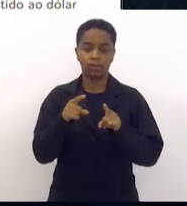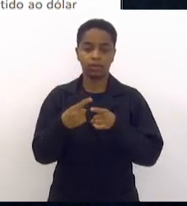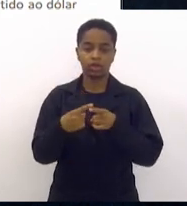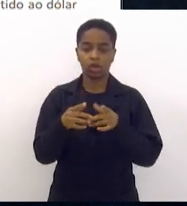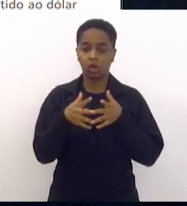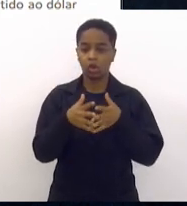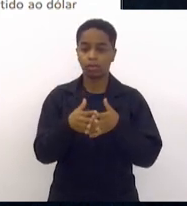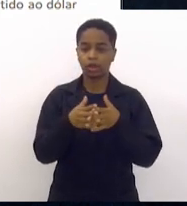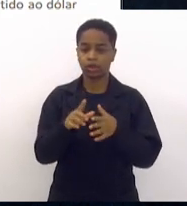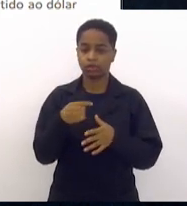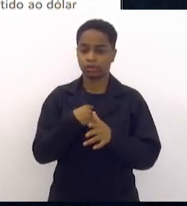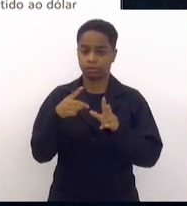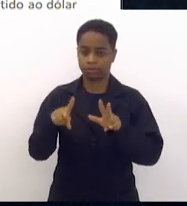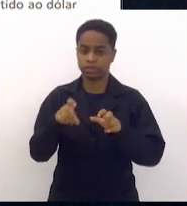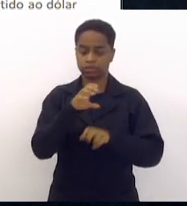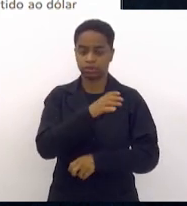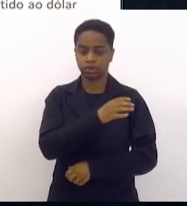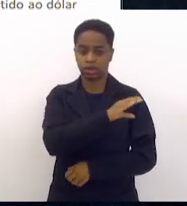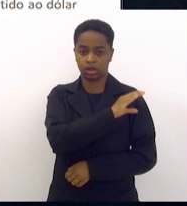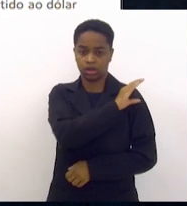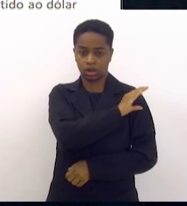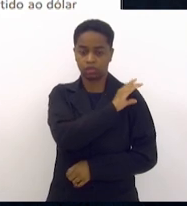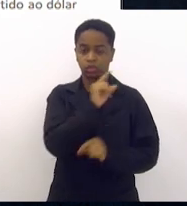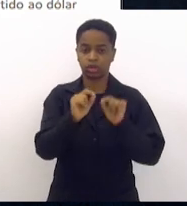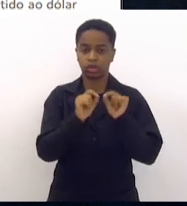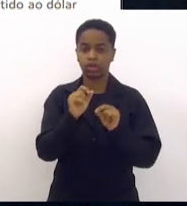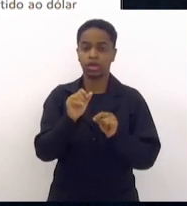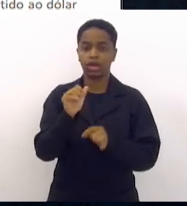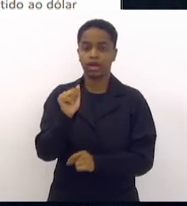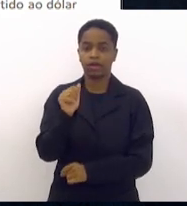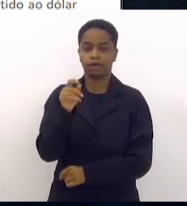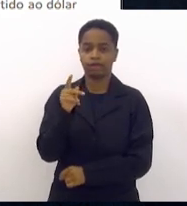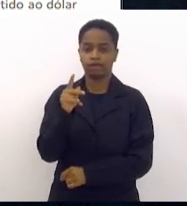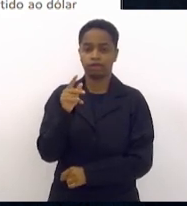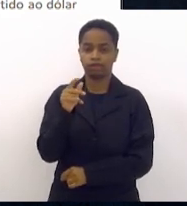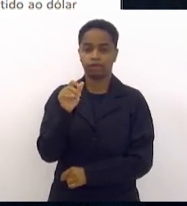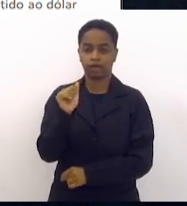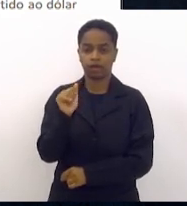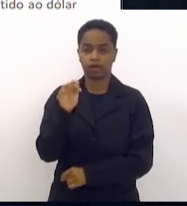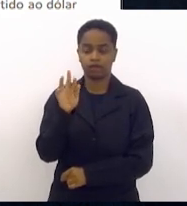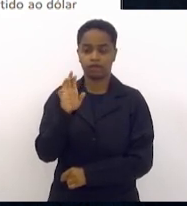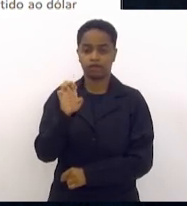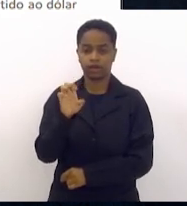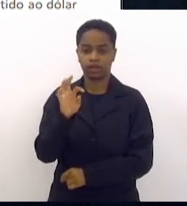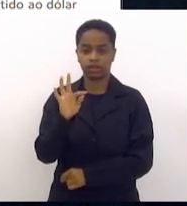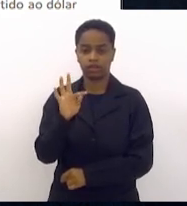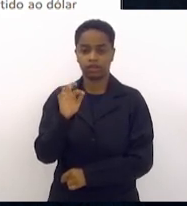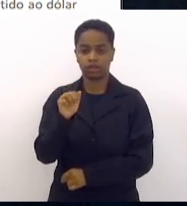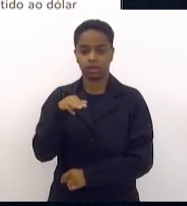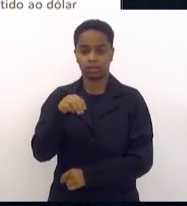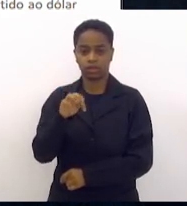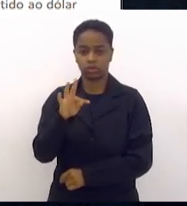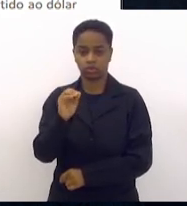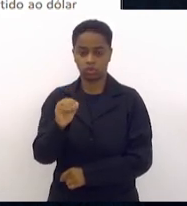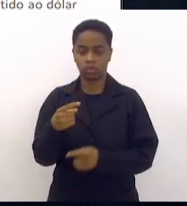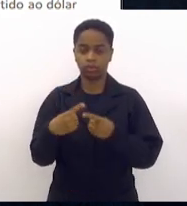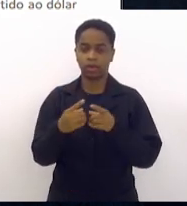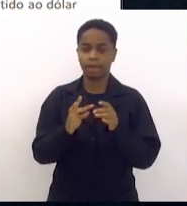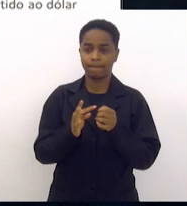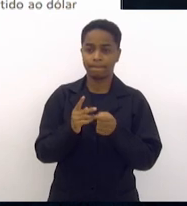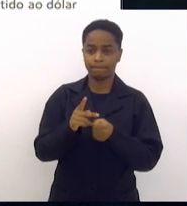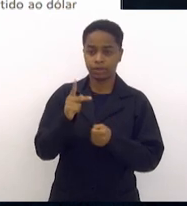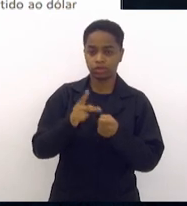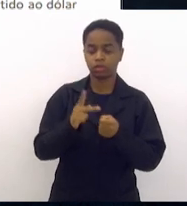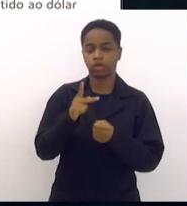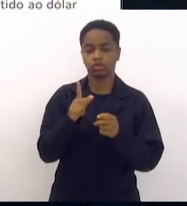a gente tem visto muito são os afretamentos tá E os afretamentos a Petrobras ela tem optado por isso já